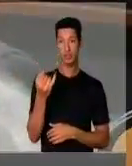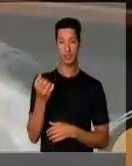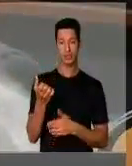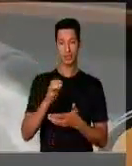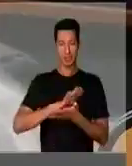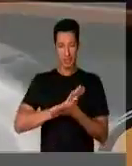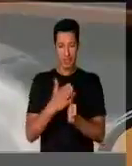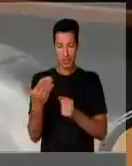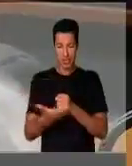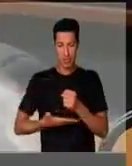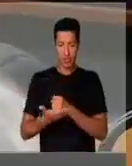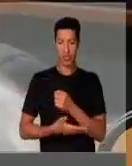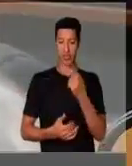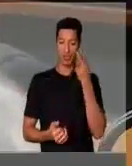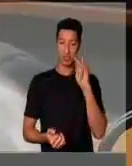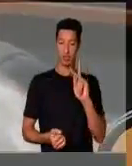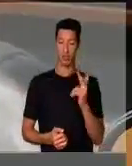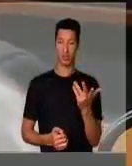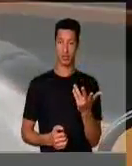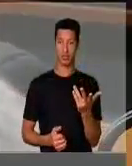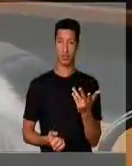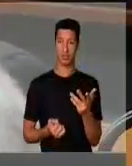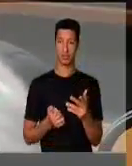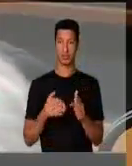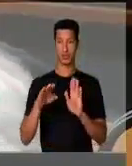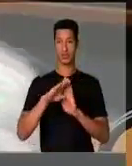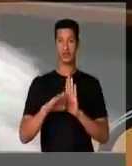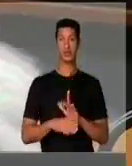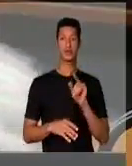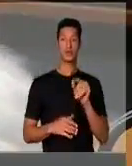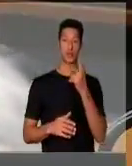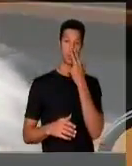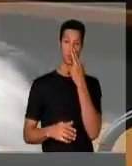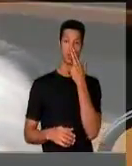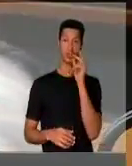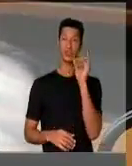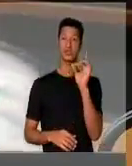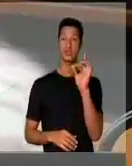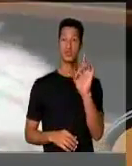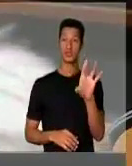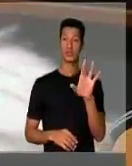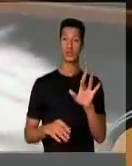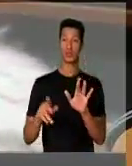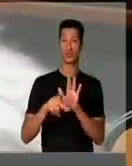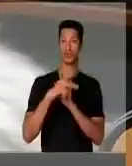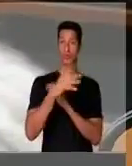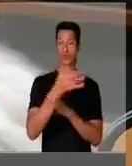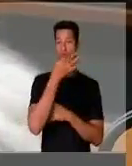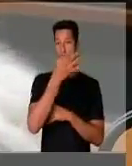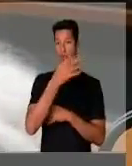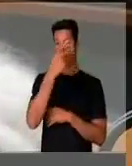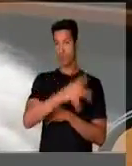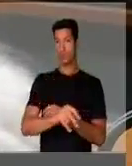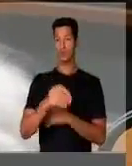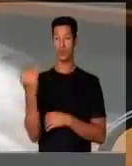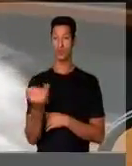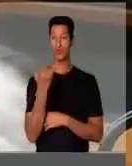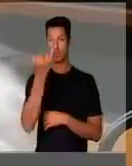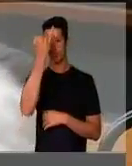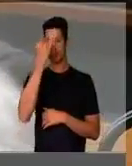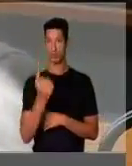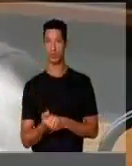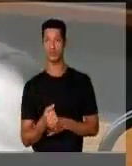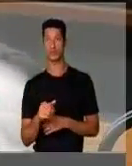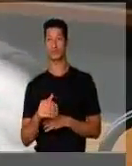tão essenciais, ao ponto de acharem que só as suas opiniões são